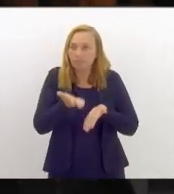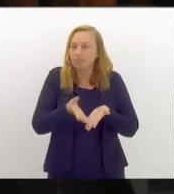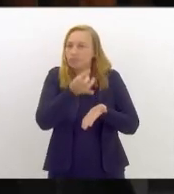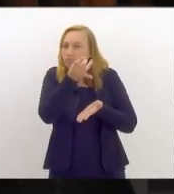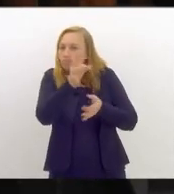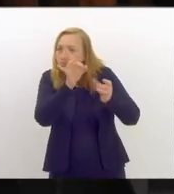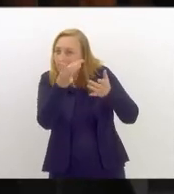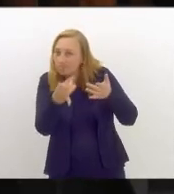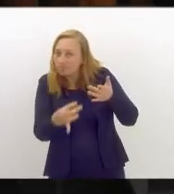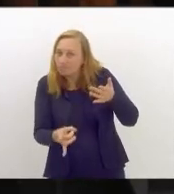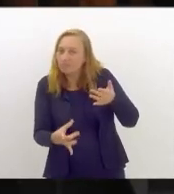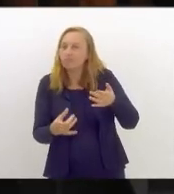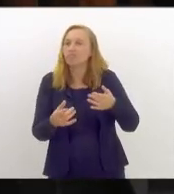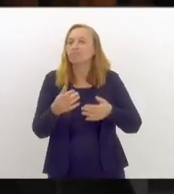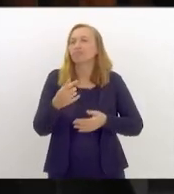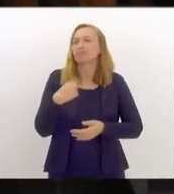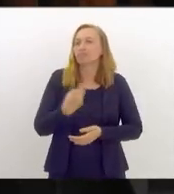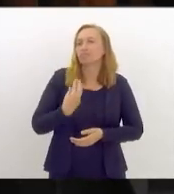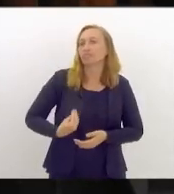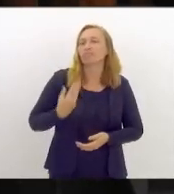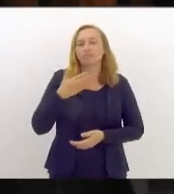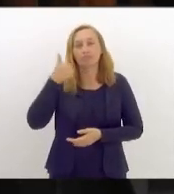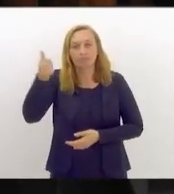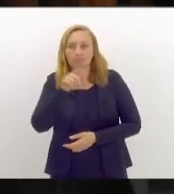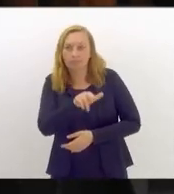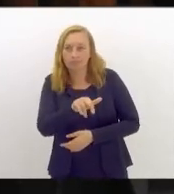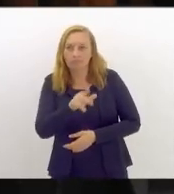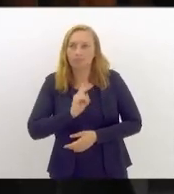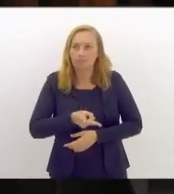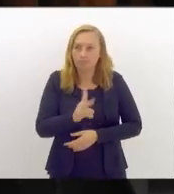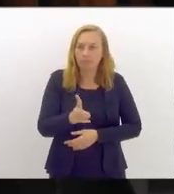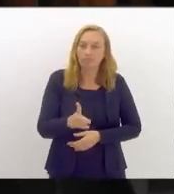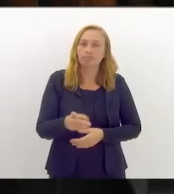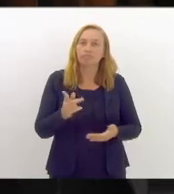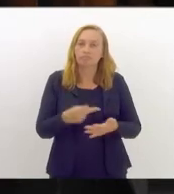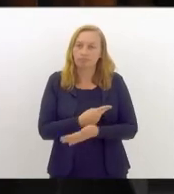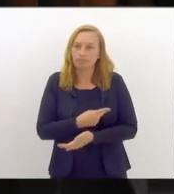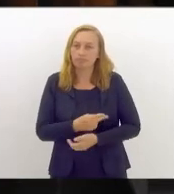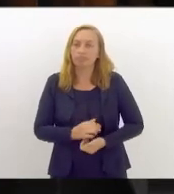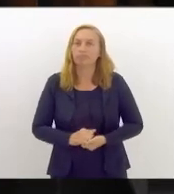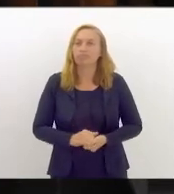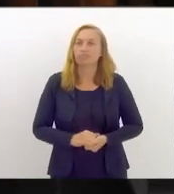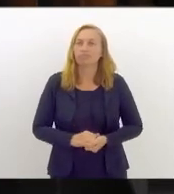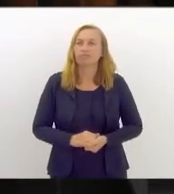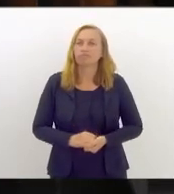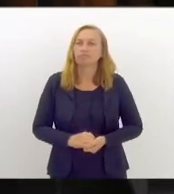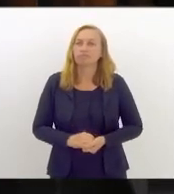detalhe das nossas vidas o melhor meu irmão sempre está por vir